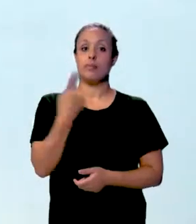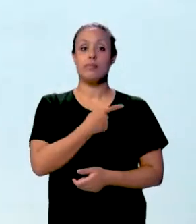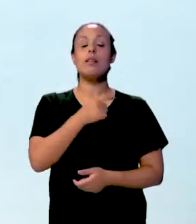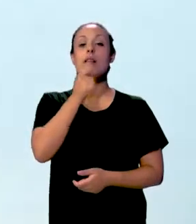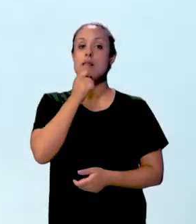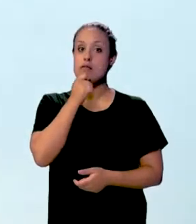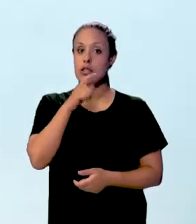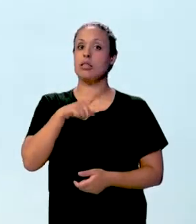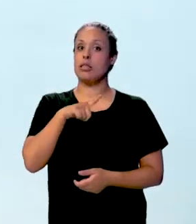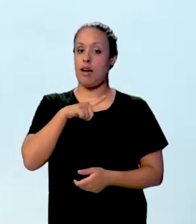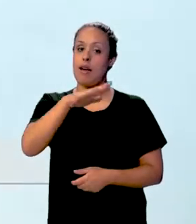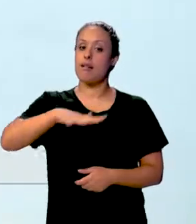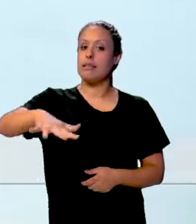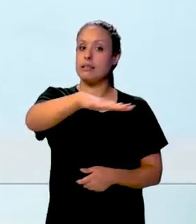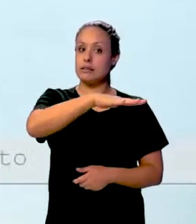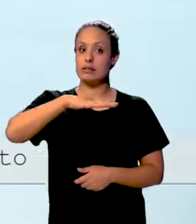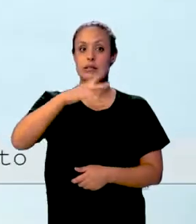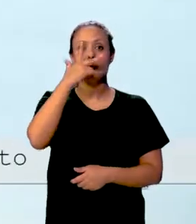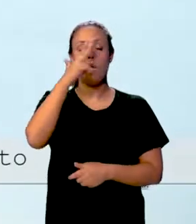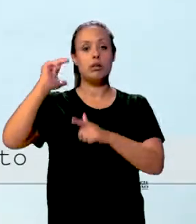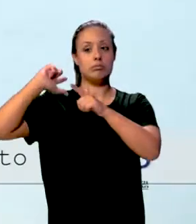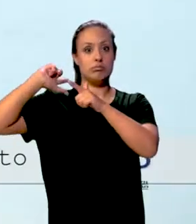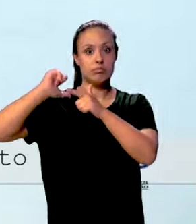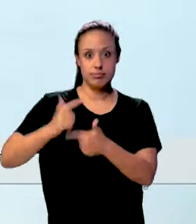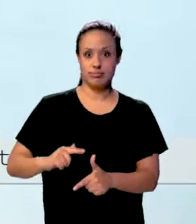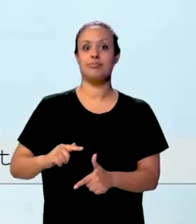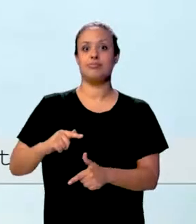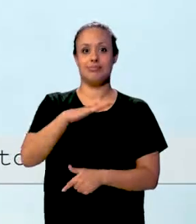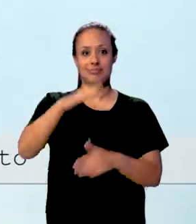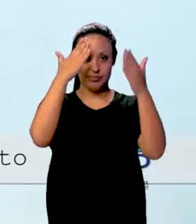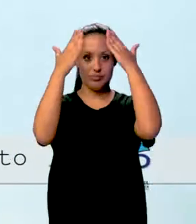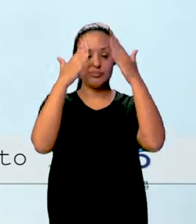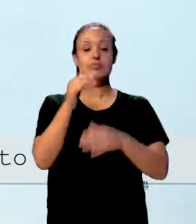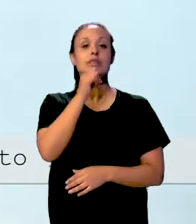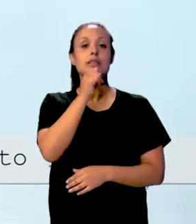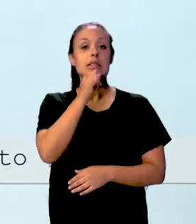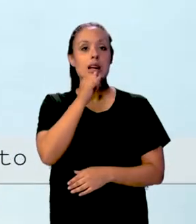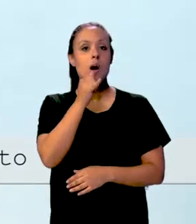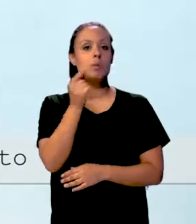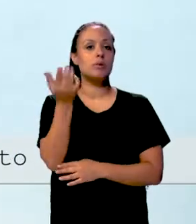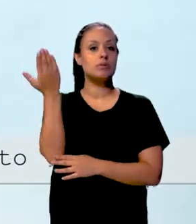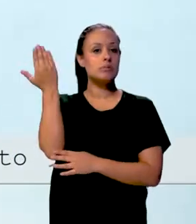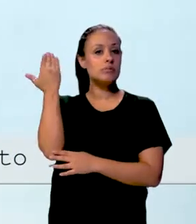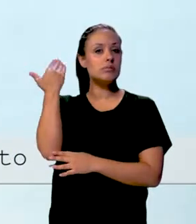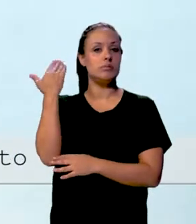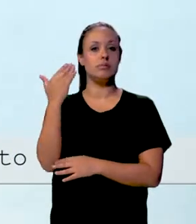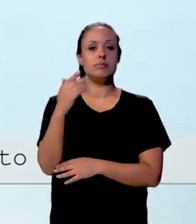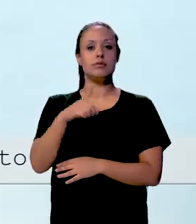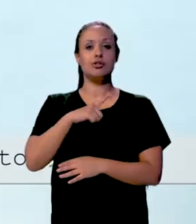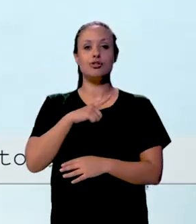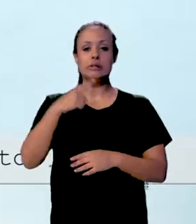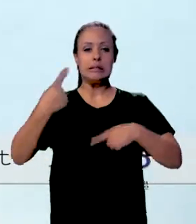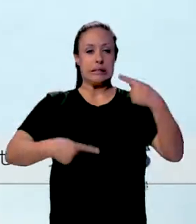Nós ainda temos um cenário que é bastante conservador em alguns setores da psicologia, né? Como, por